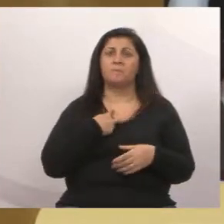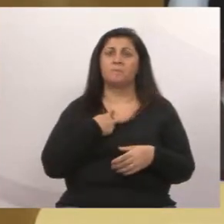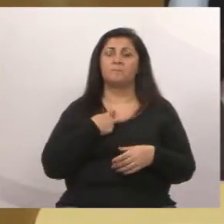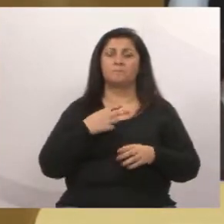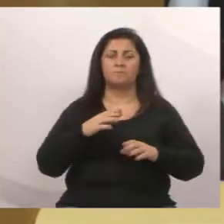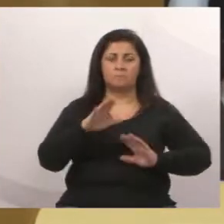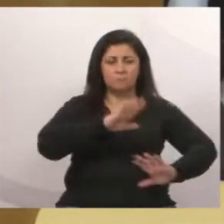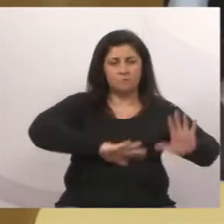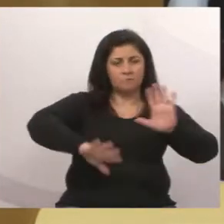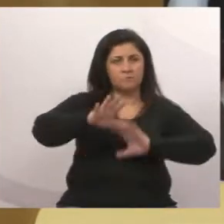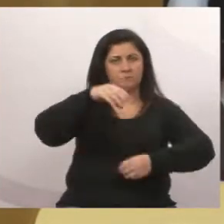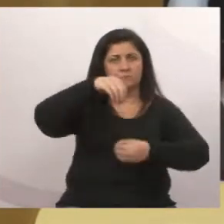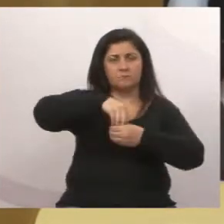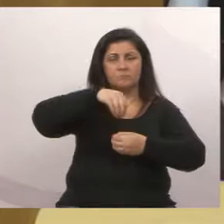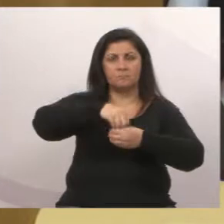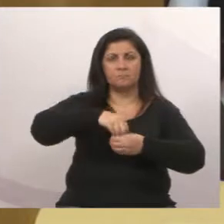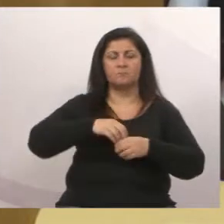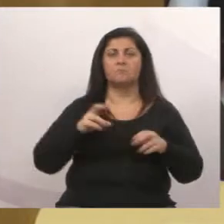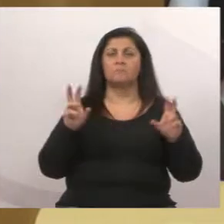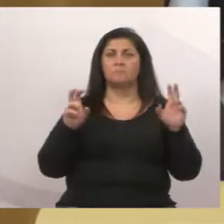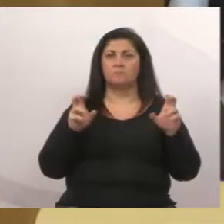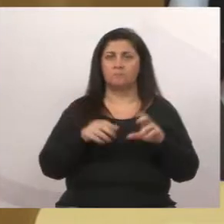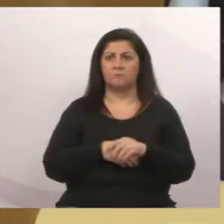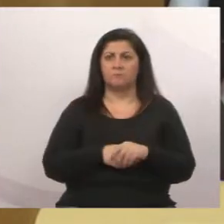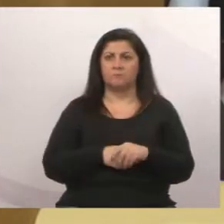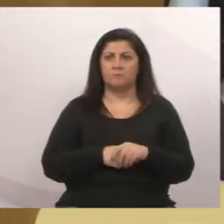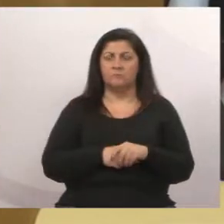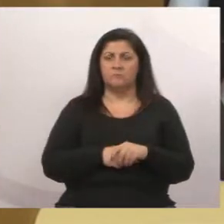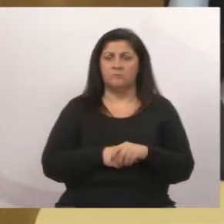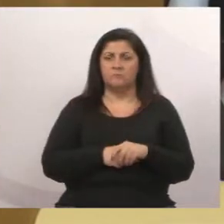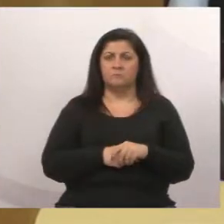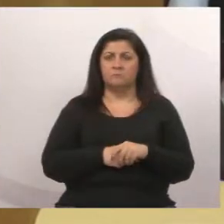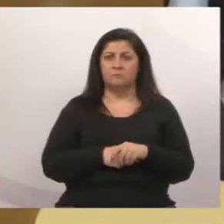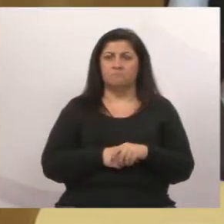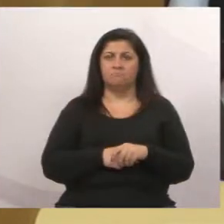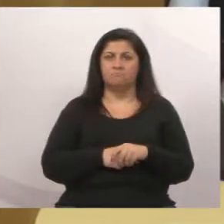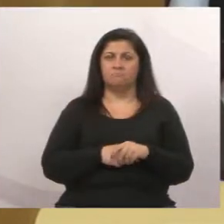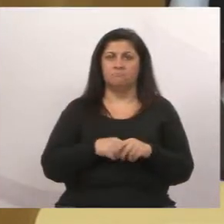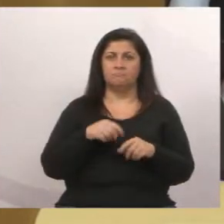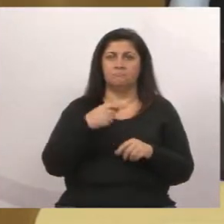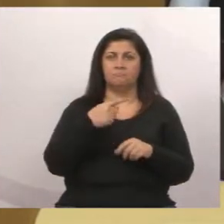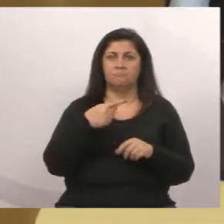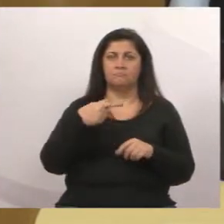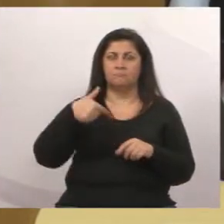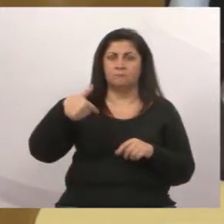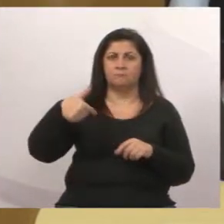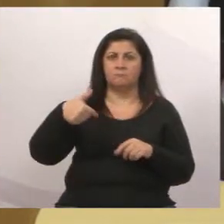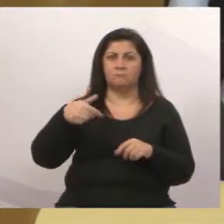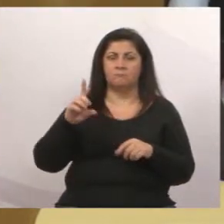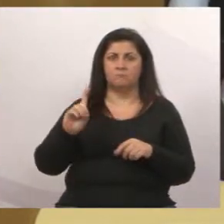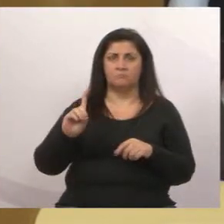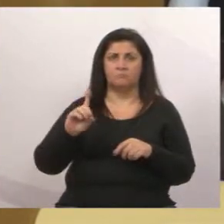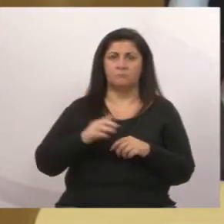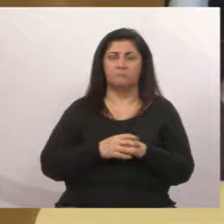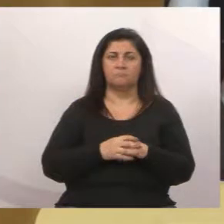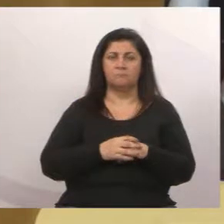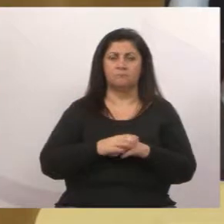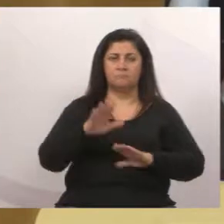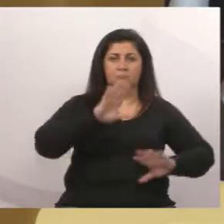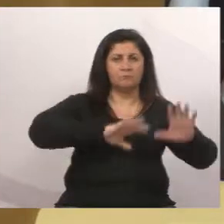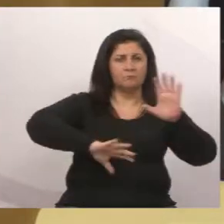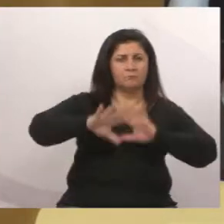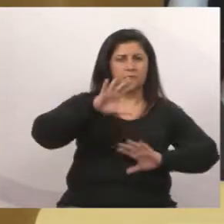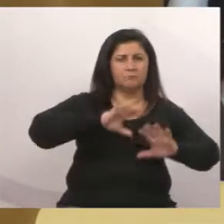controlador interno, nos seguintes termos. Item 17b, cargo controlador interno,